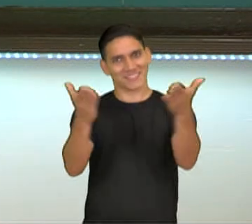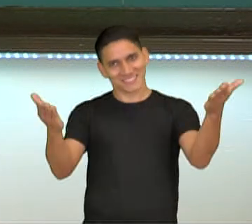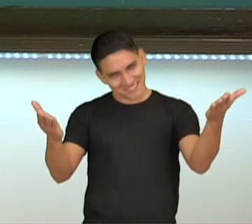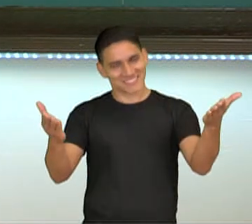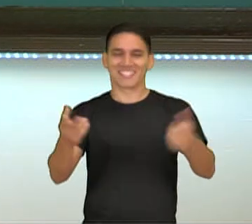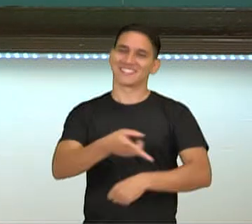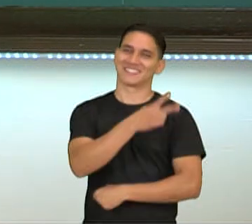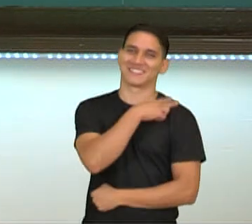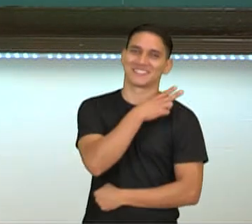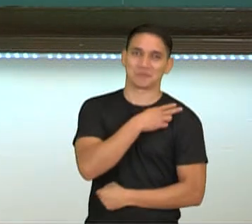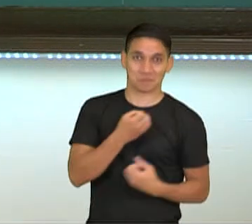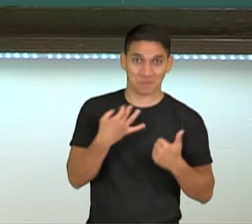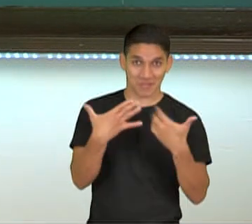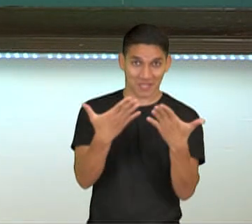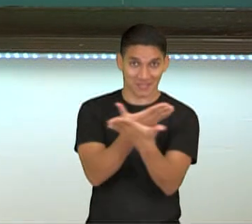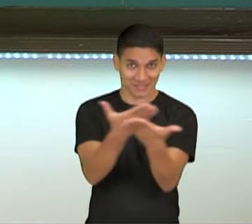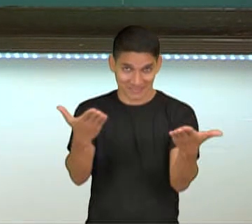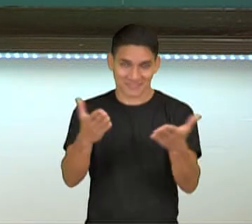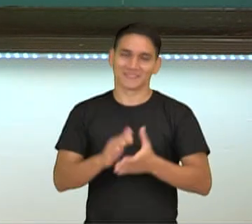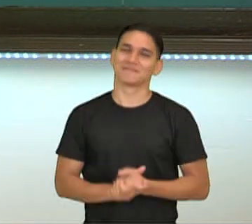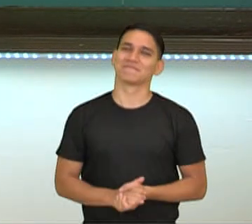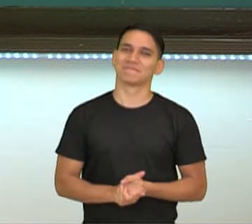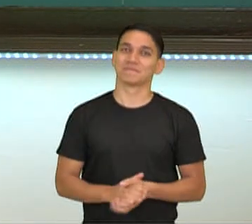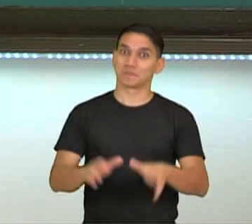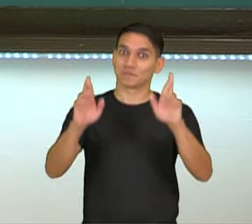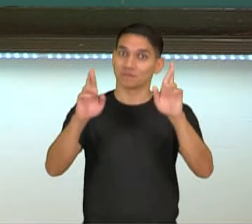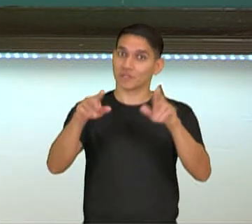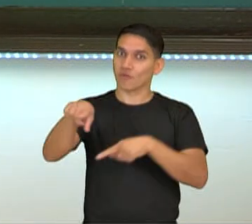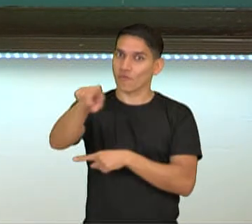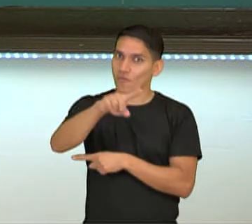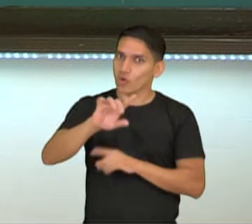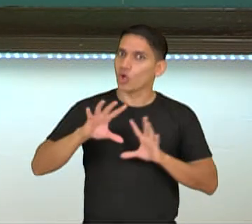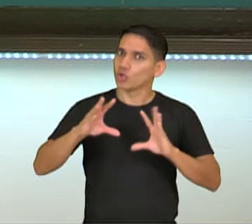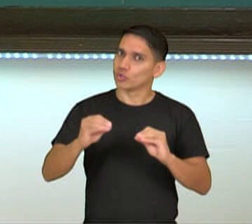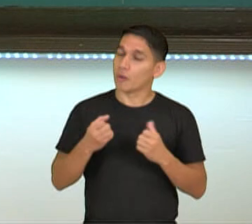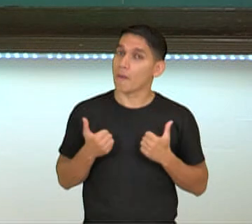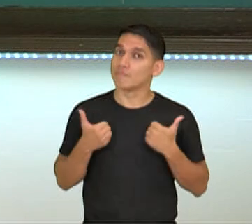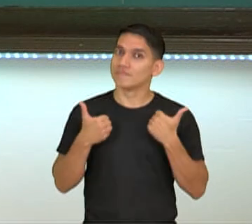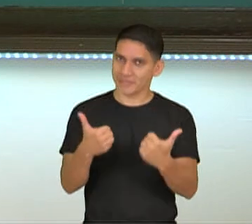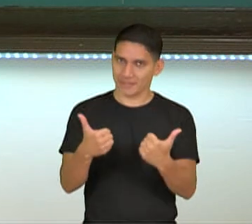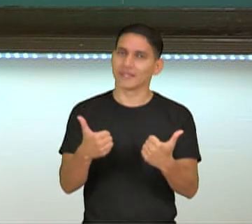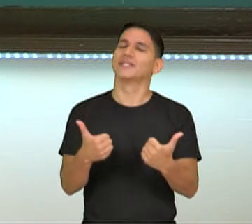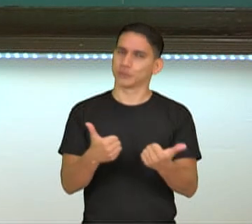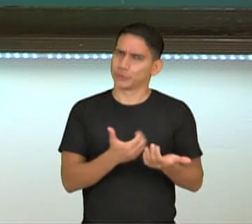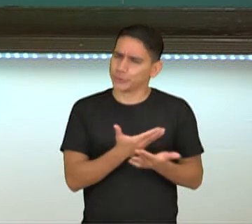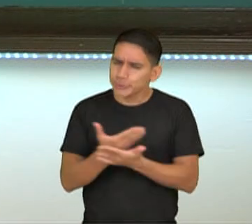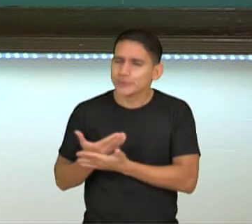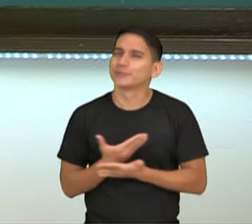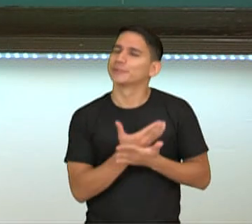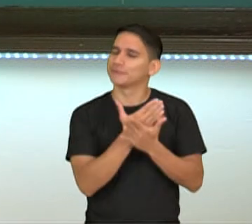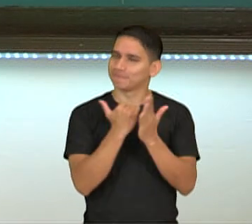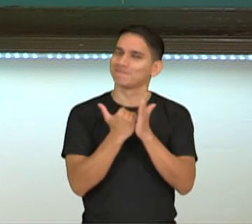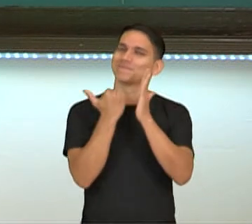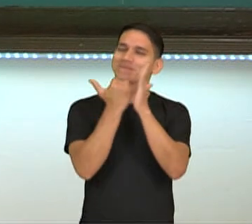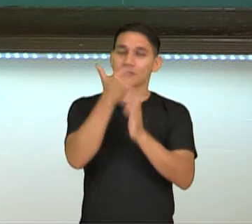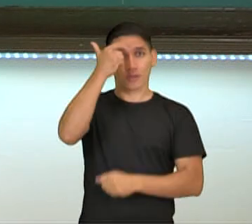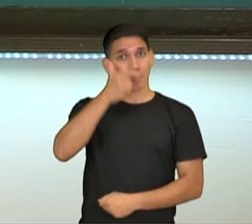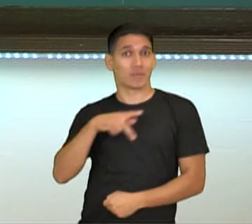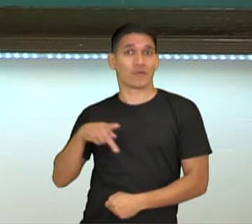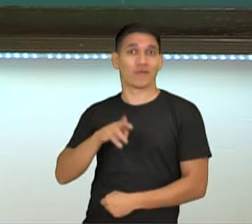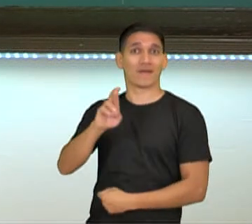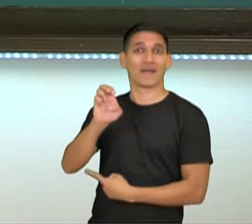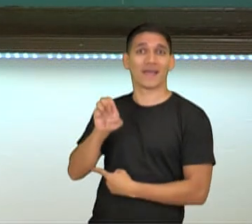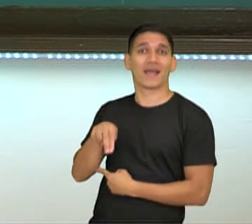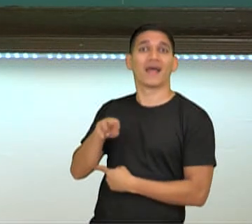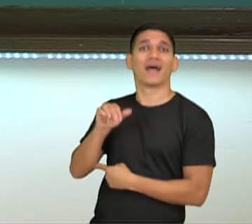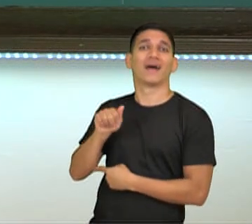Olá, pessoal da segunda série, tudo bem com vocês? Espero que vocês estejam todos muito bem, estudando bastante. Eu sou a professora Renata, da